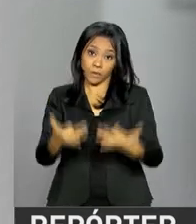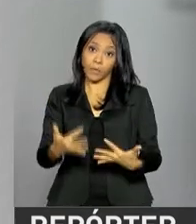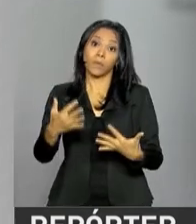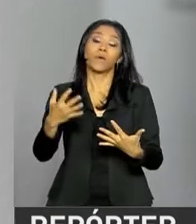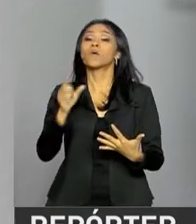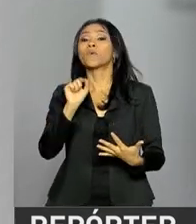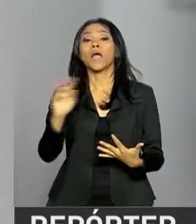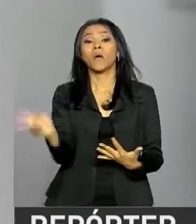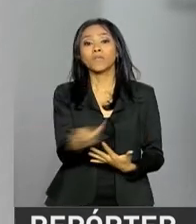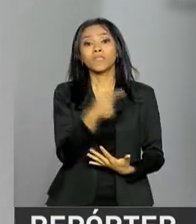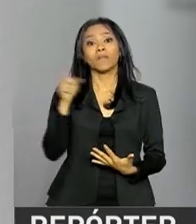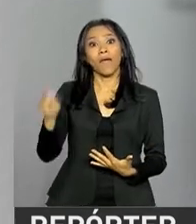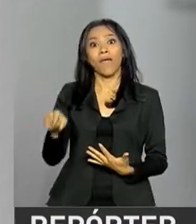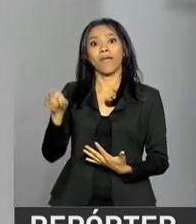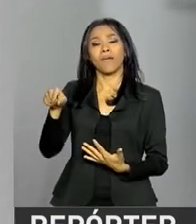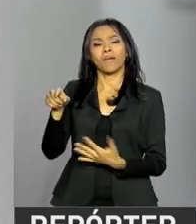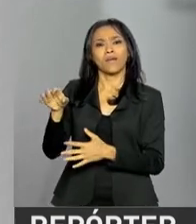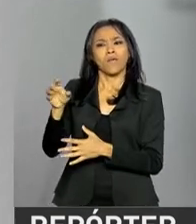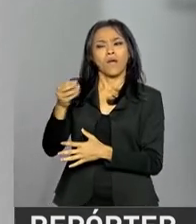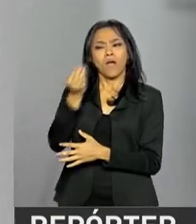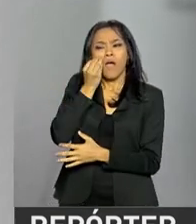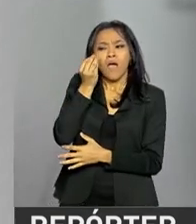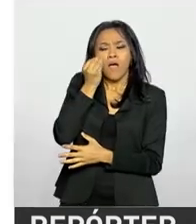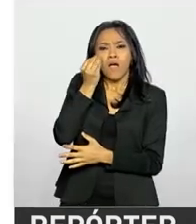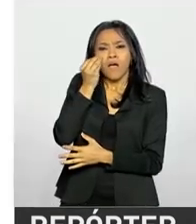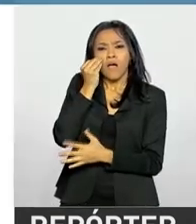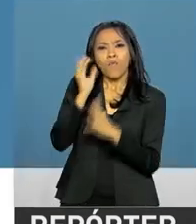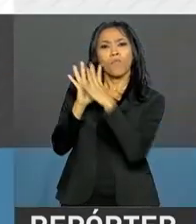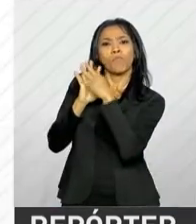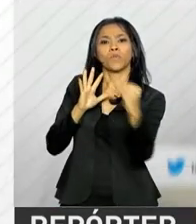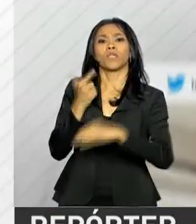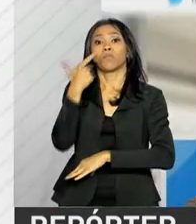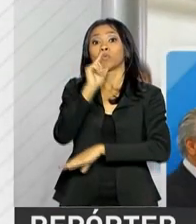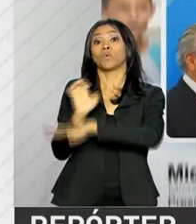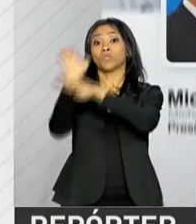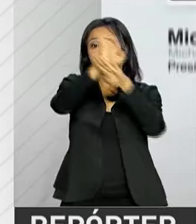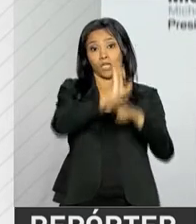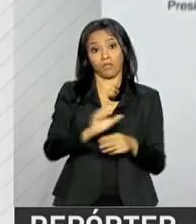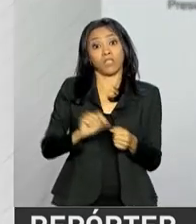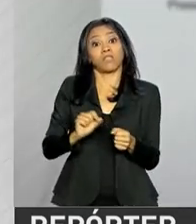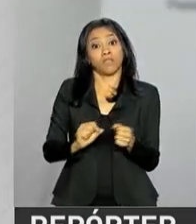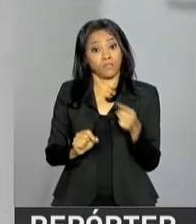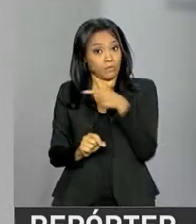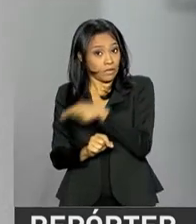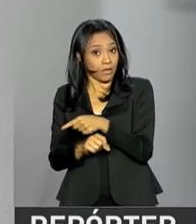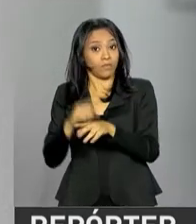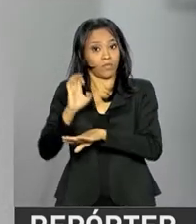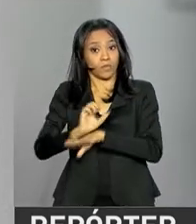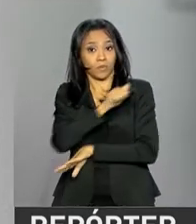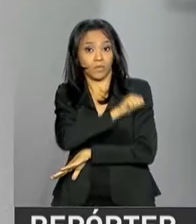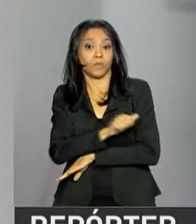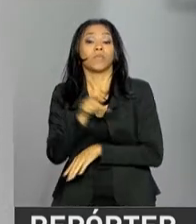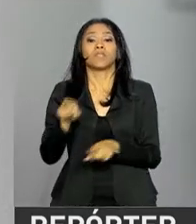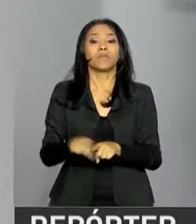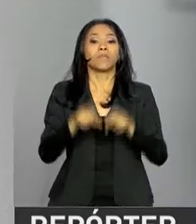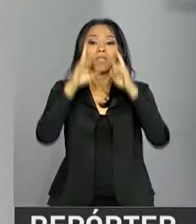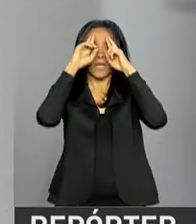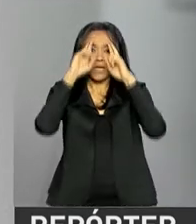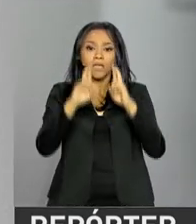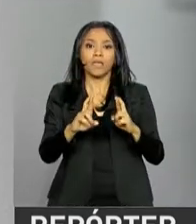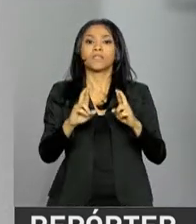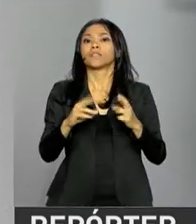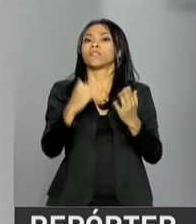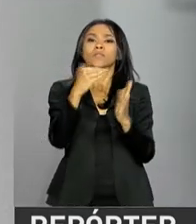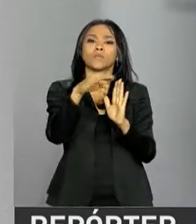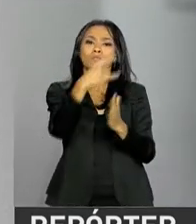vitrine e o que se faz lá é laboratório para os outros estados o presidente disse ainda que cumprir o que está escrito no documento ponte para o